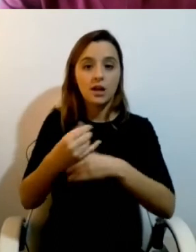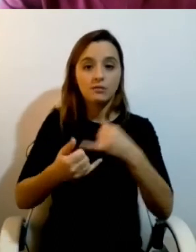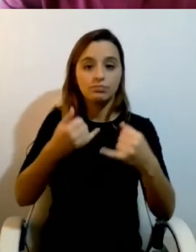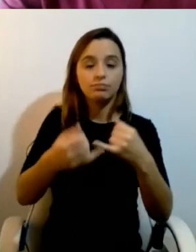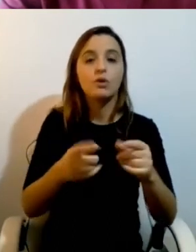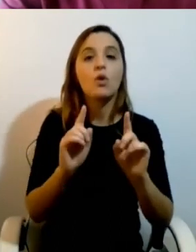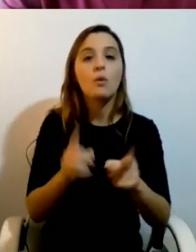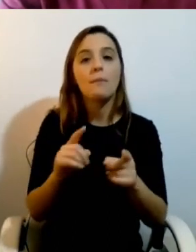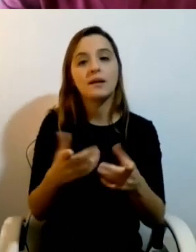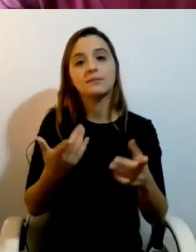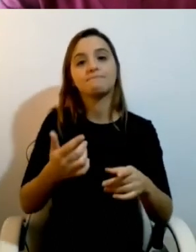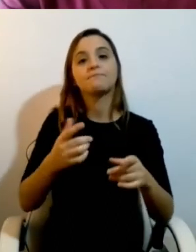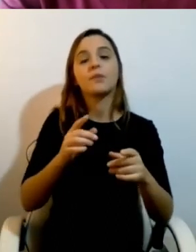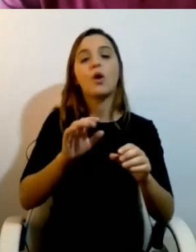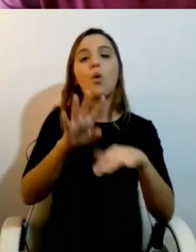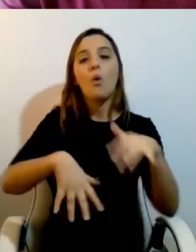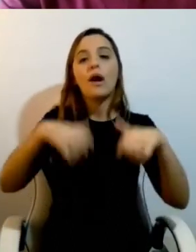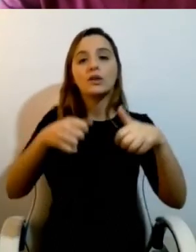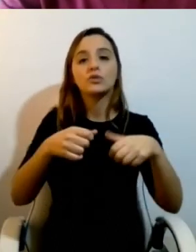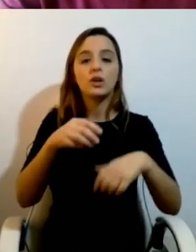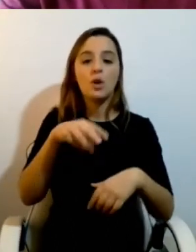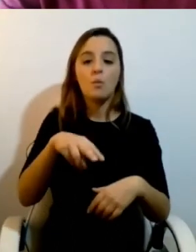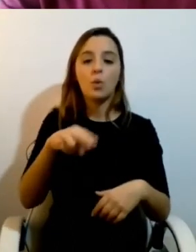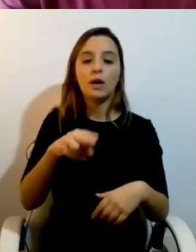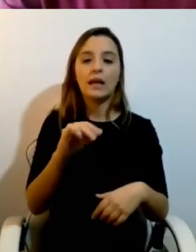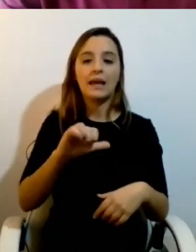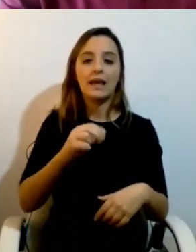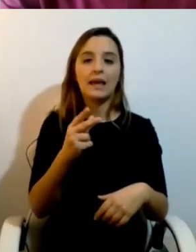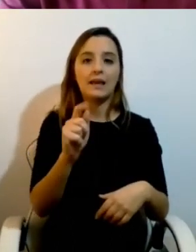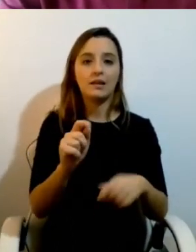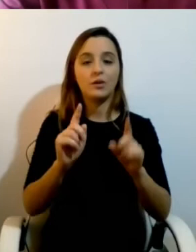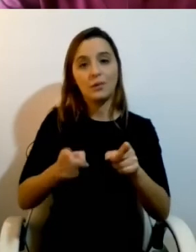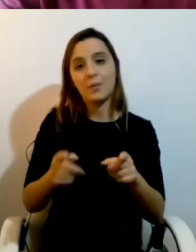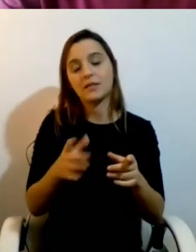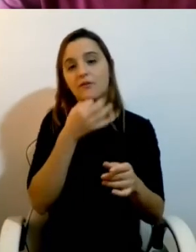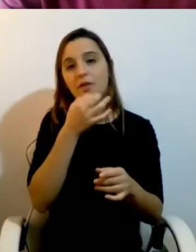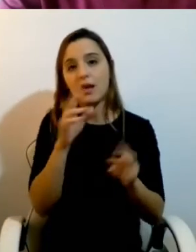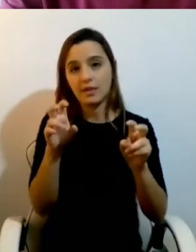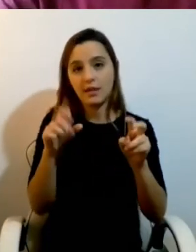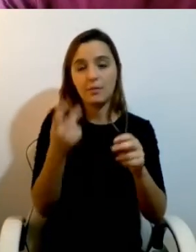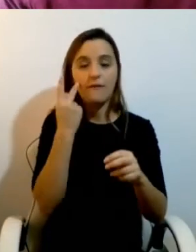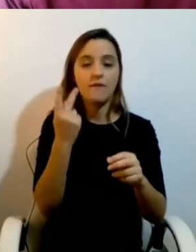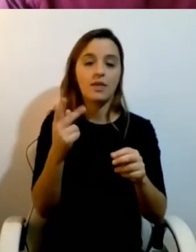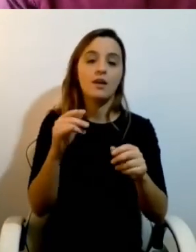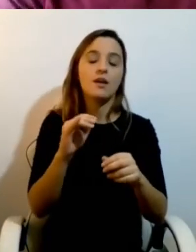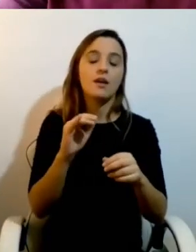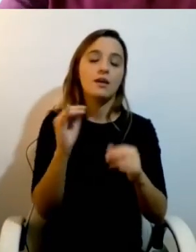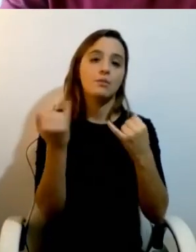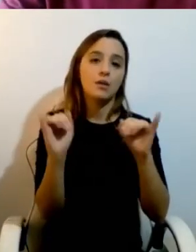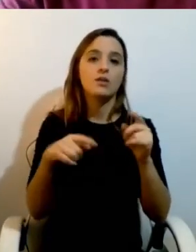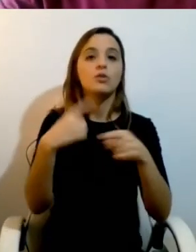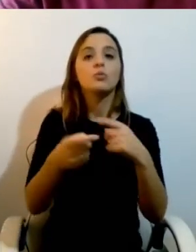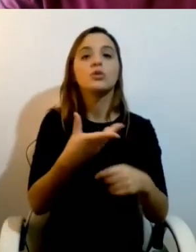Em 1982, em 1984 surge o primeiro centro de vida independente